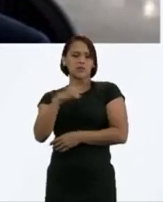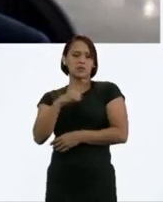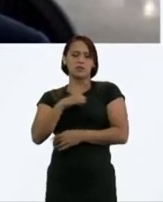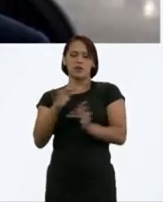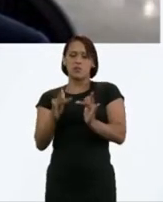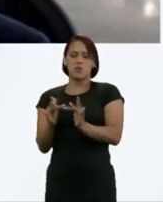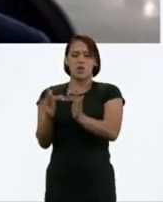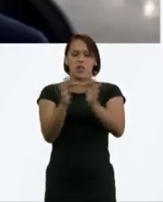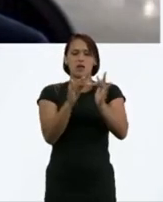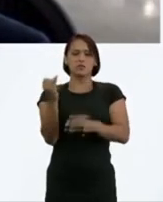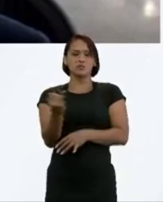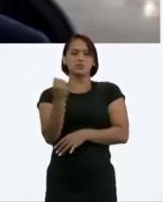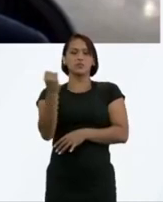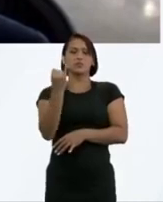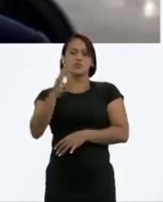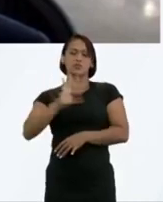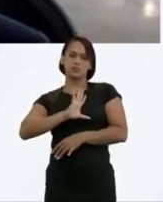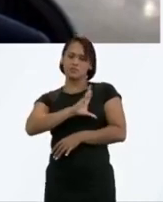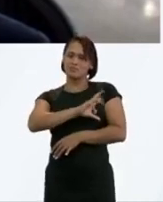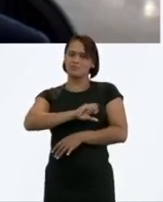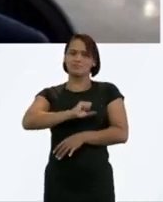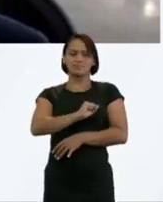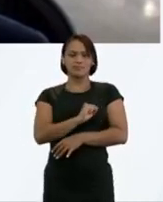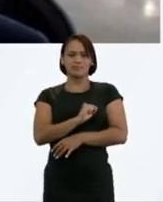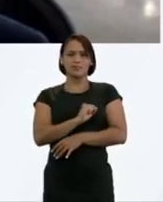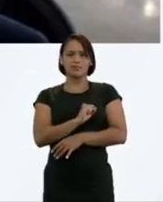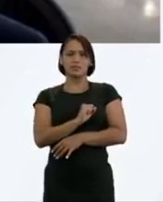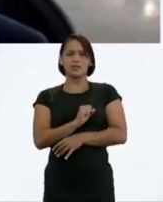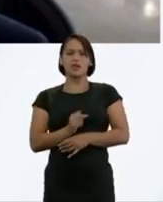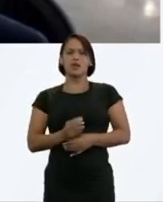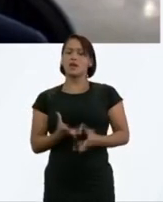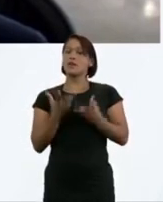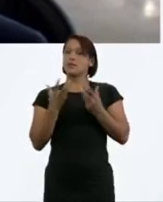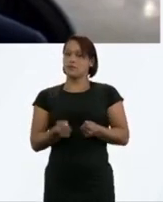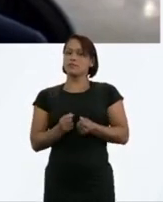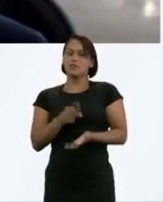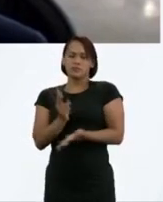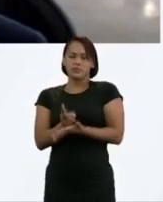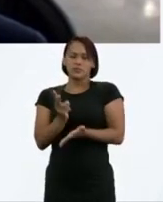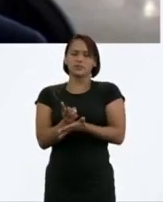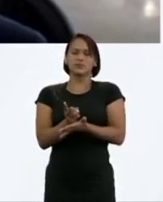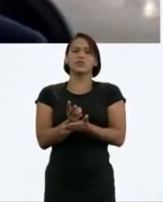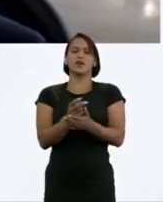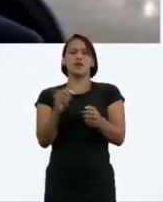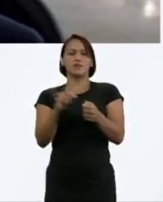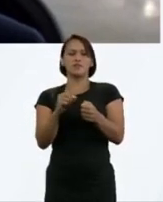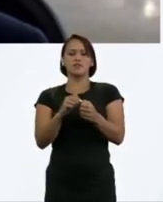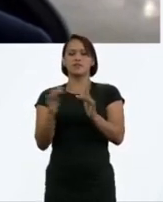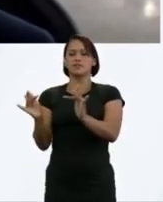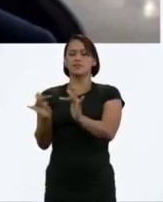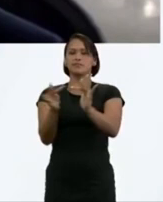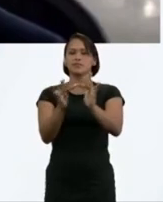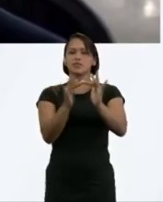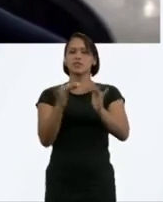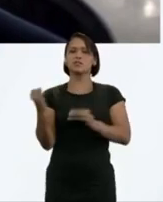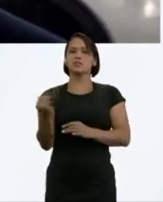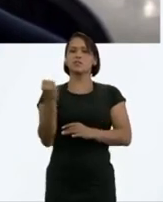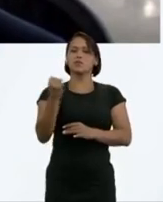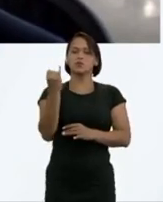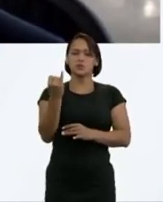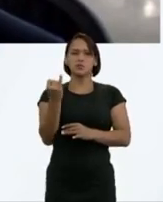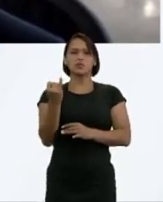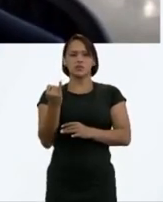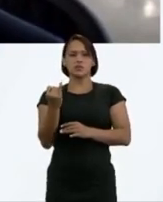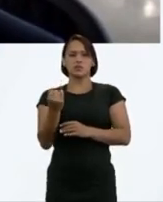contou com a participação de ministros do tribunal. Vamos exercitar a nossa capacidade de conexão, de ir totalmente